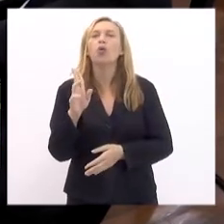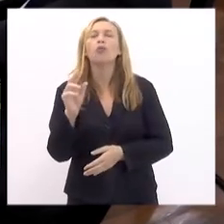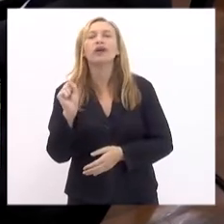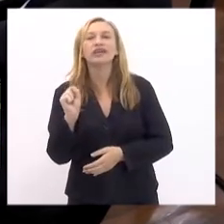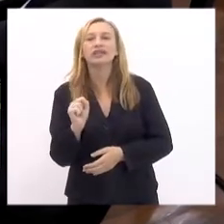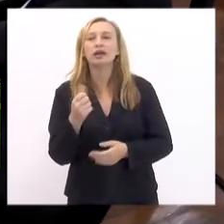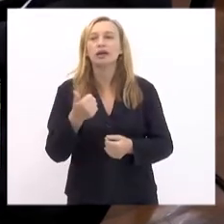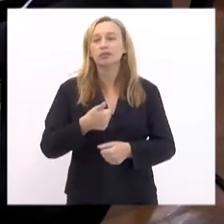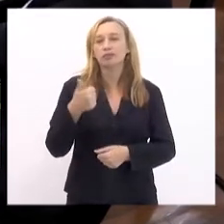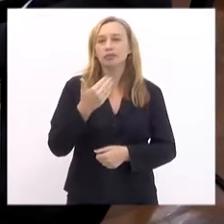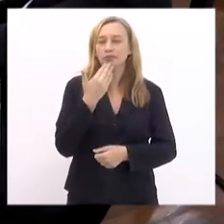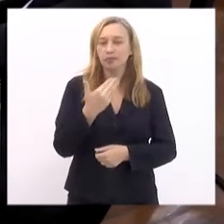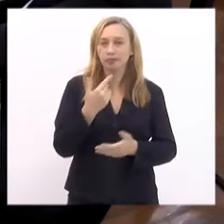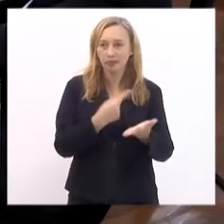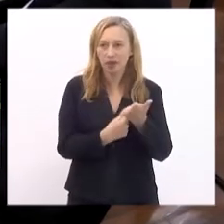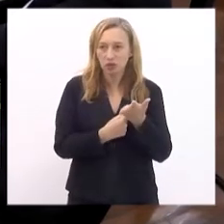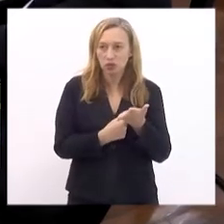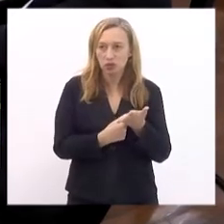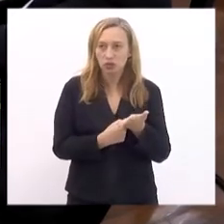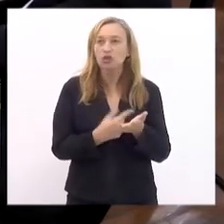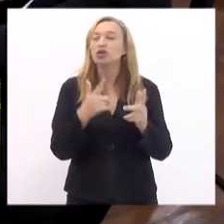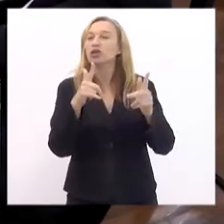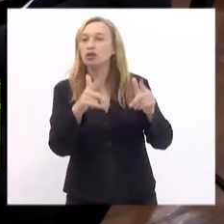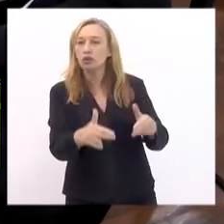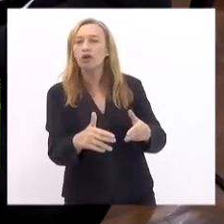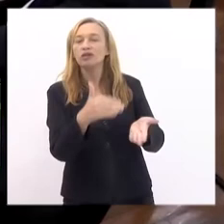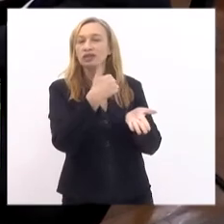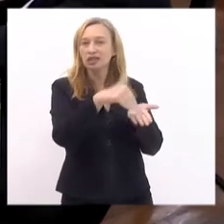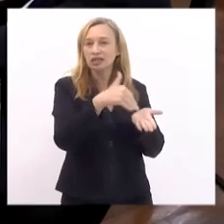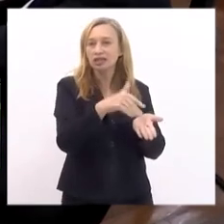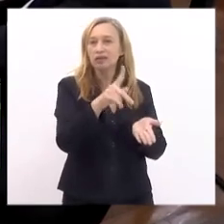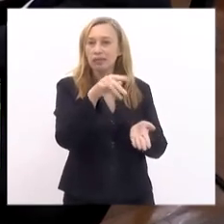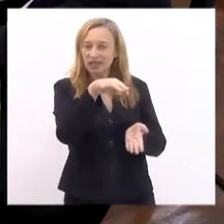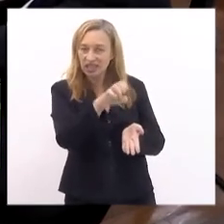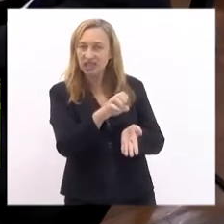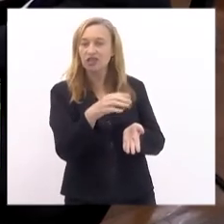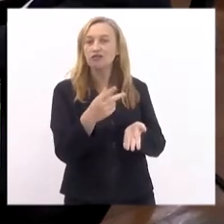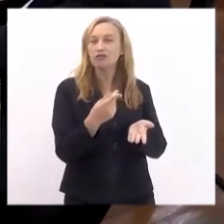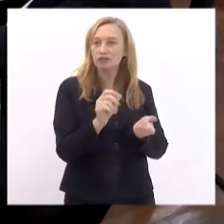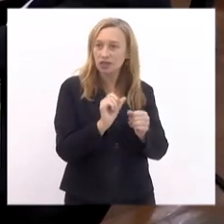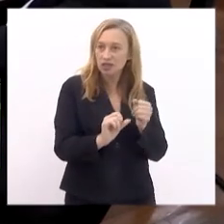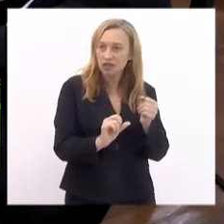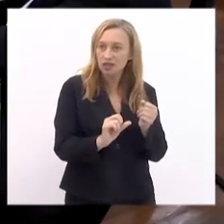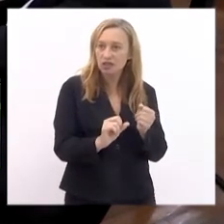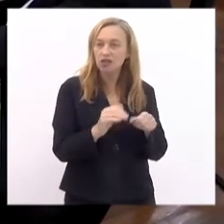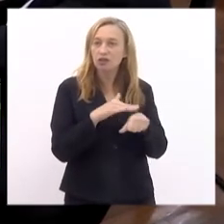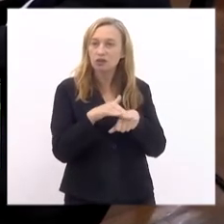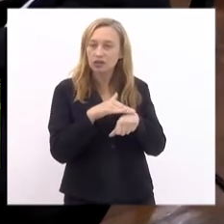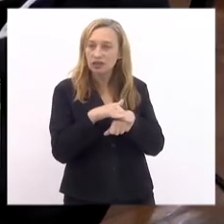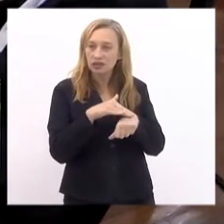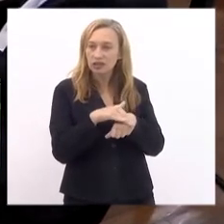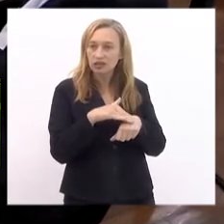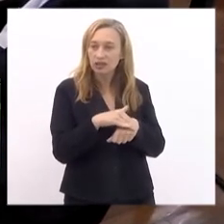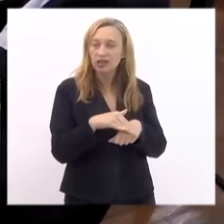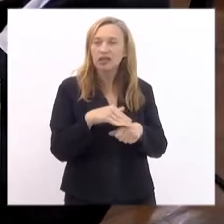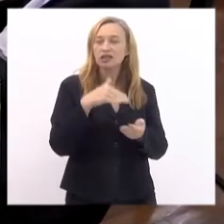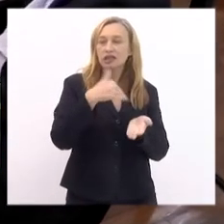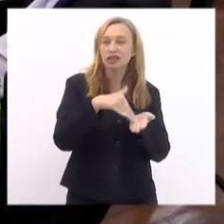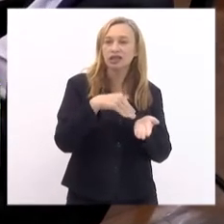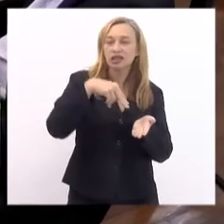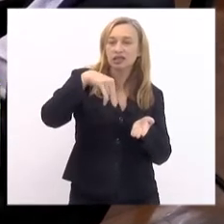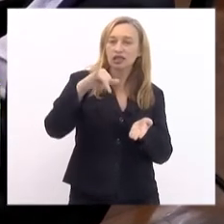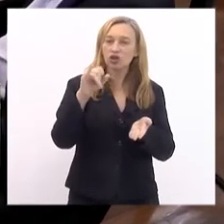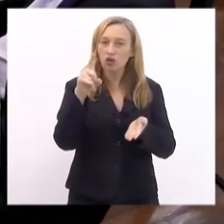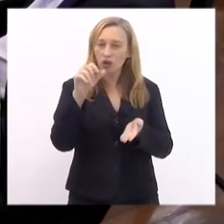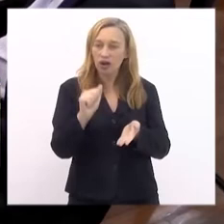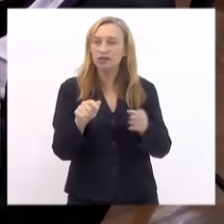primeiro eu queria pedir a sua ajuda, assim como fiz com o secretário Patrick Welber. Eu vou conversar com o secretário Nicola Michioni também, mas